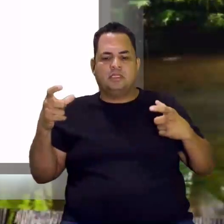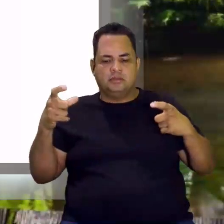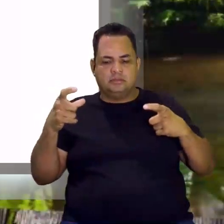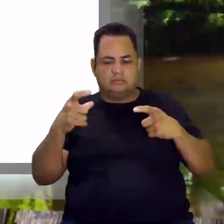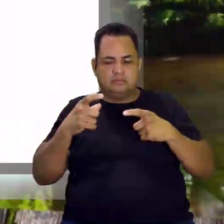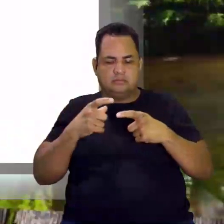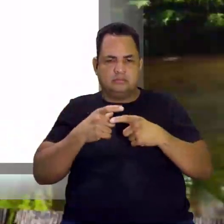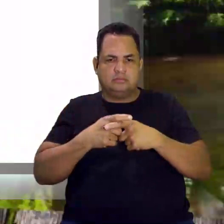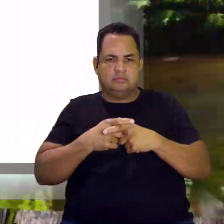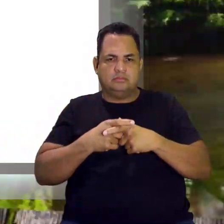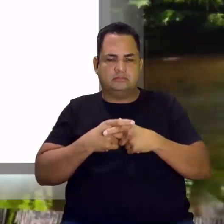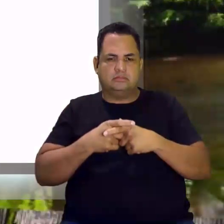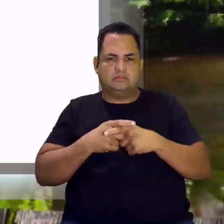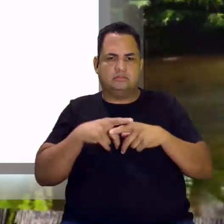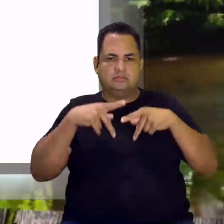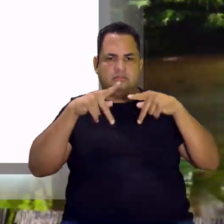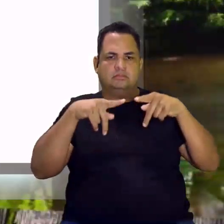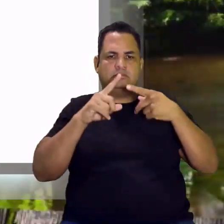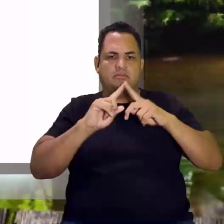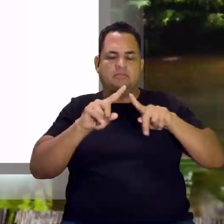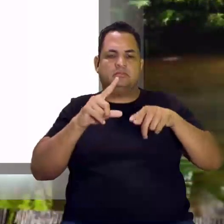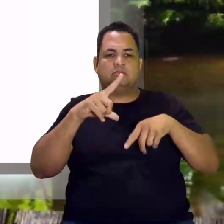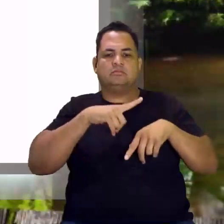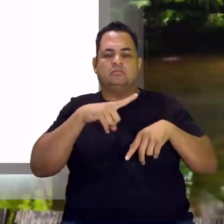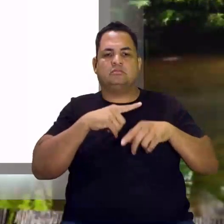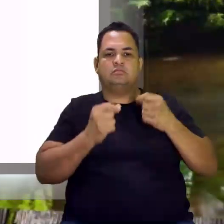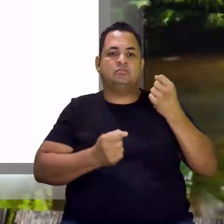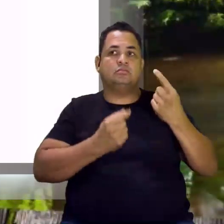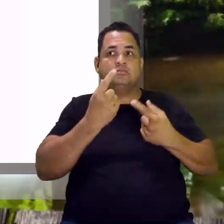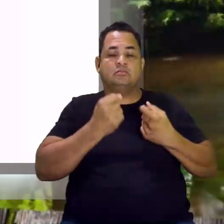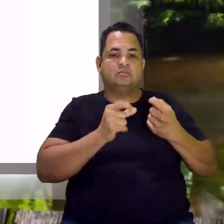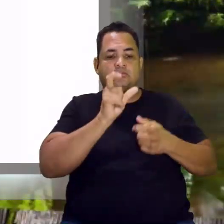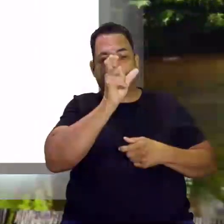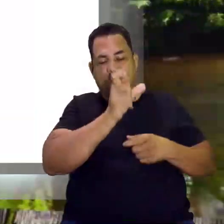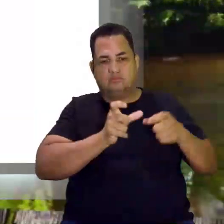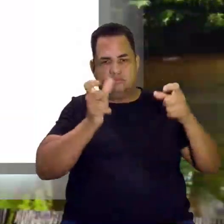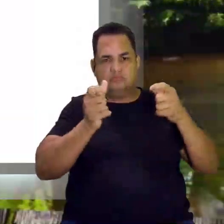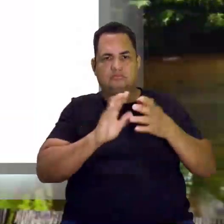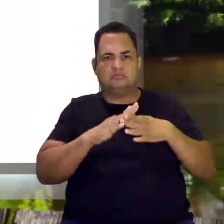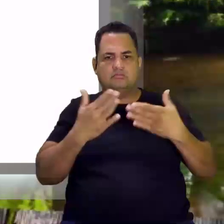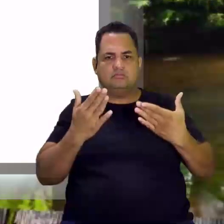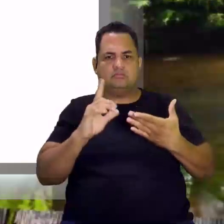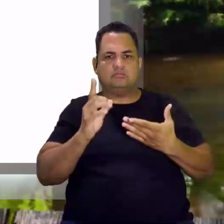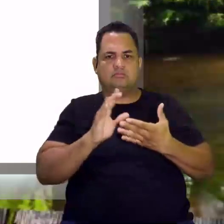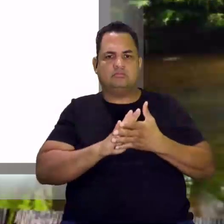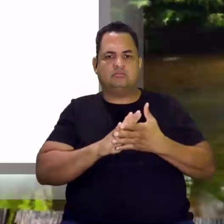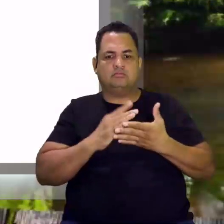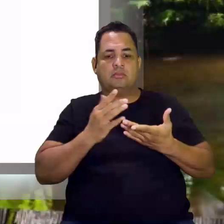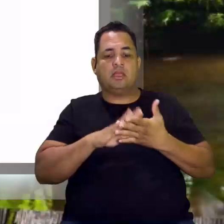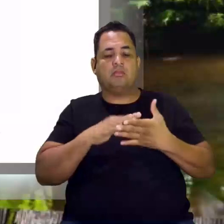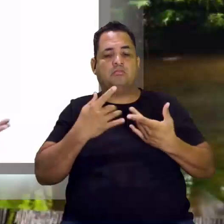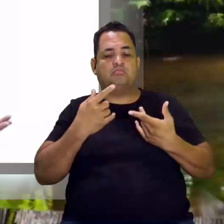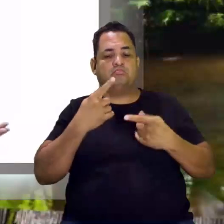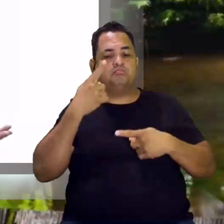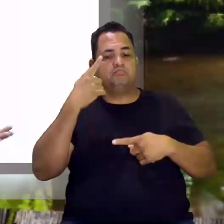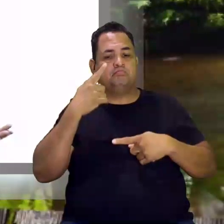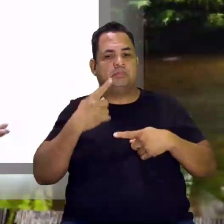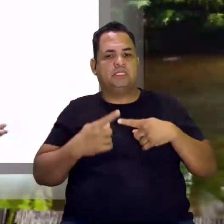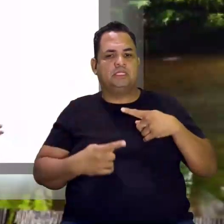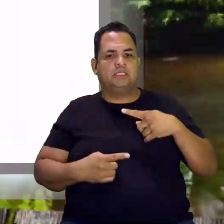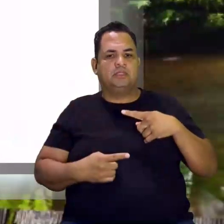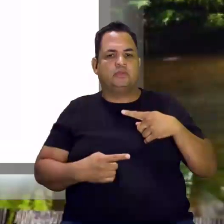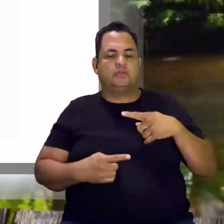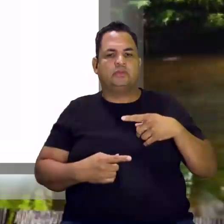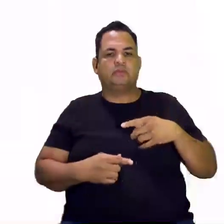redução populacional, mas ainda existem alguns indivíduos, então é extinção, é risco de extinção. Tudo